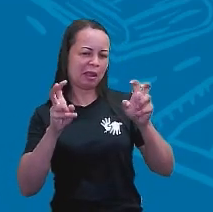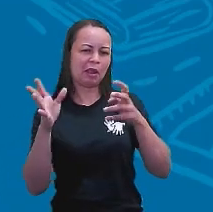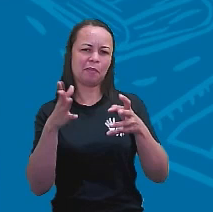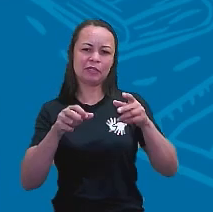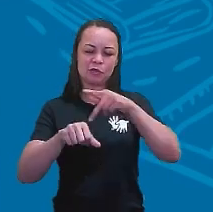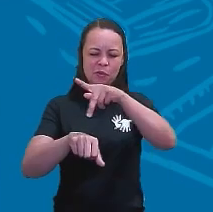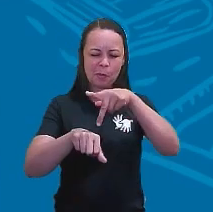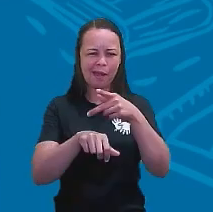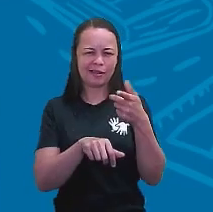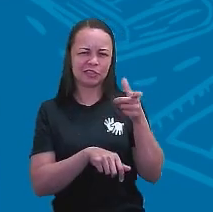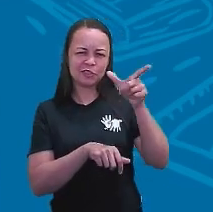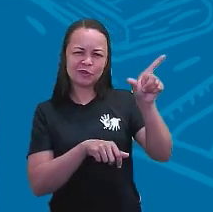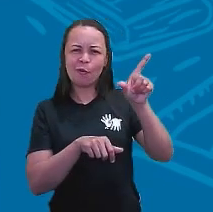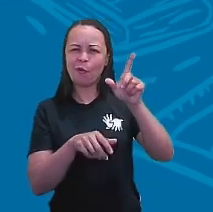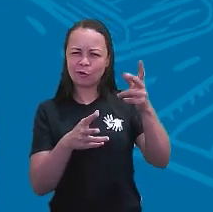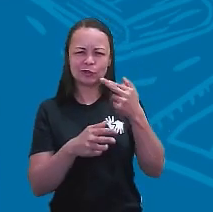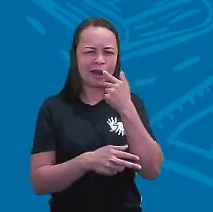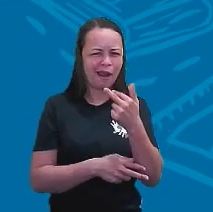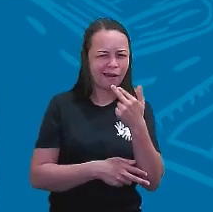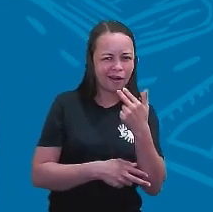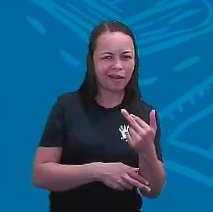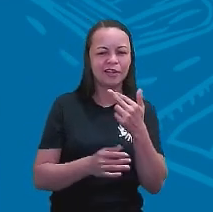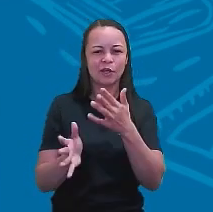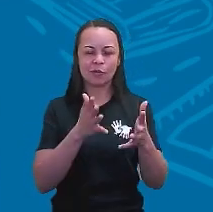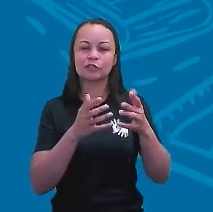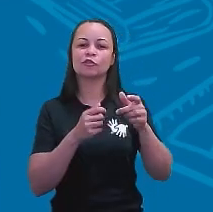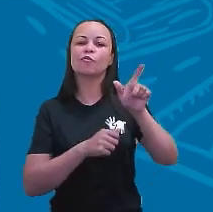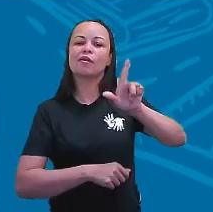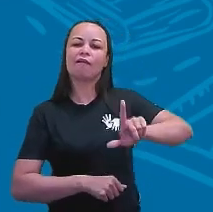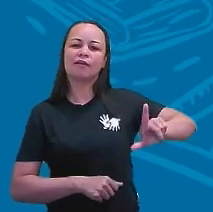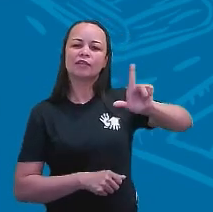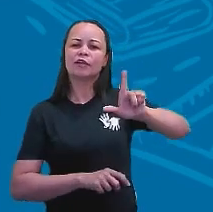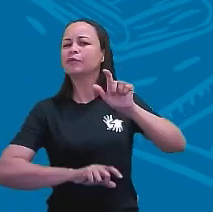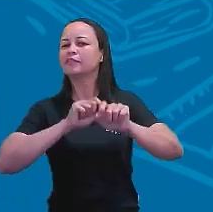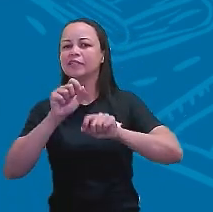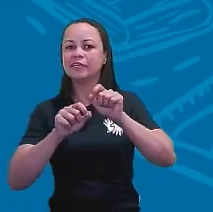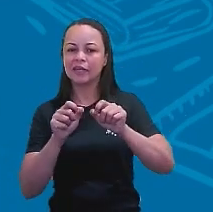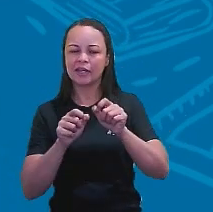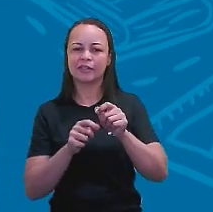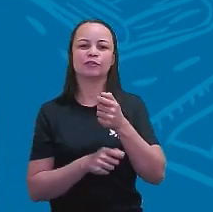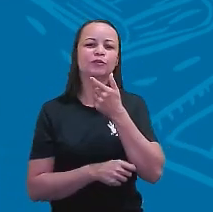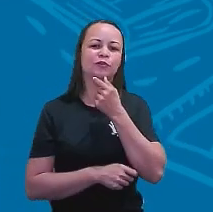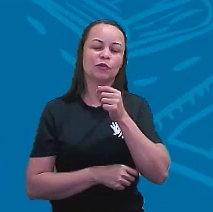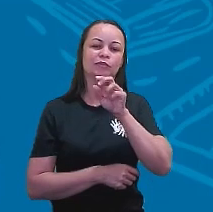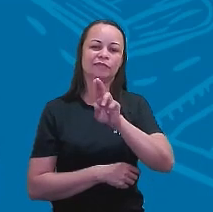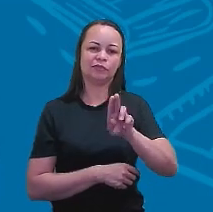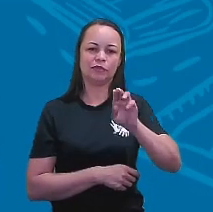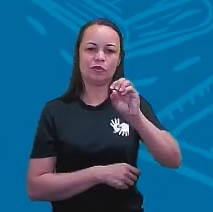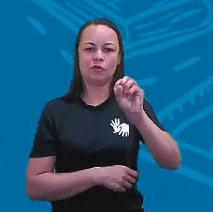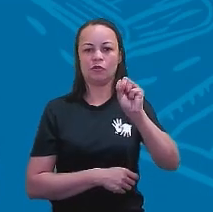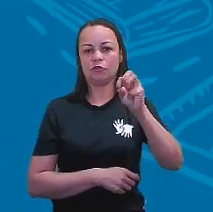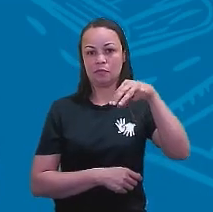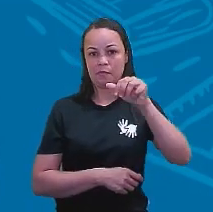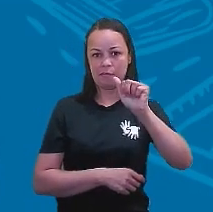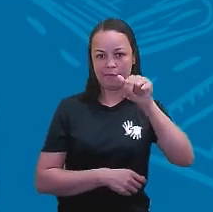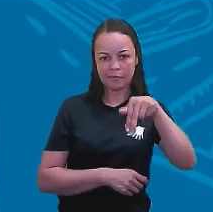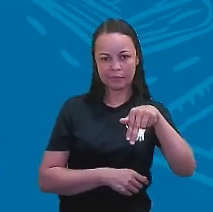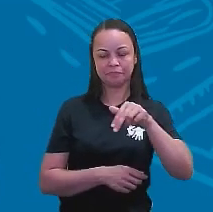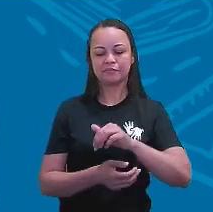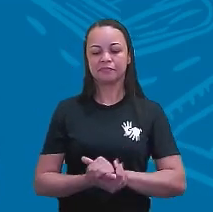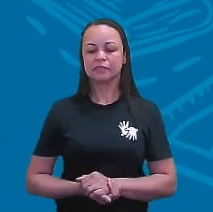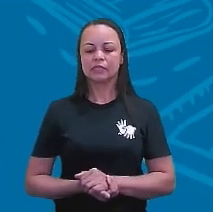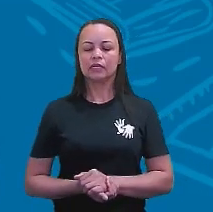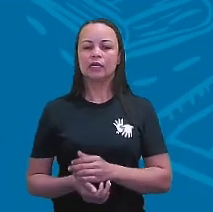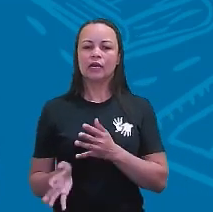influência estrangeira na literatura, literatura de quem? Do Osman Lins. Mas vamos saber